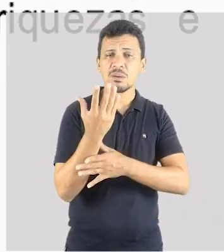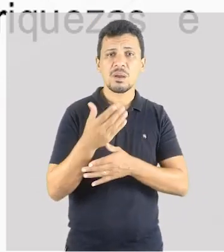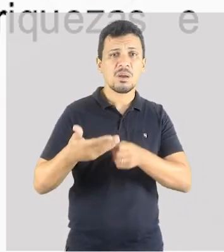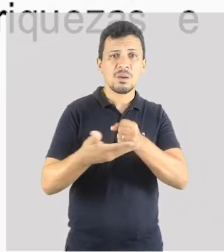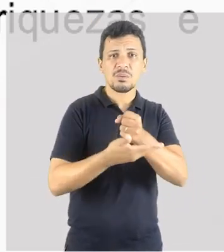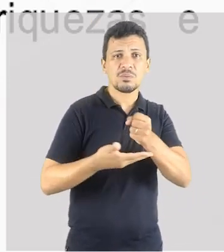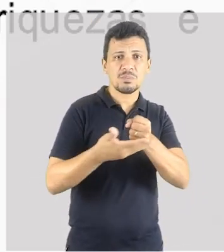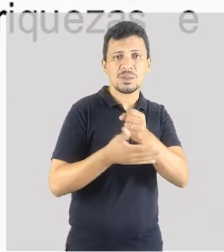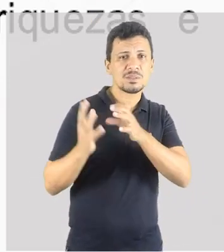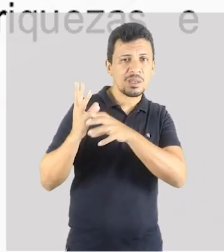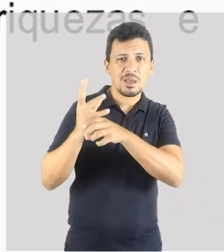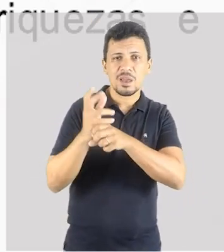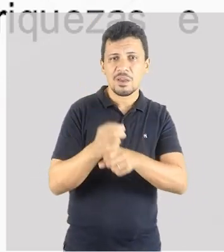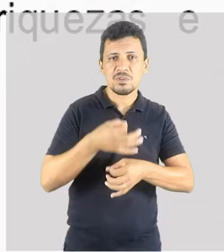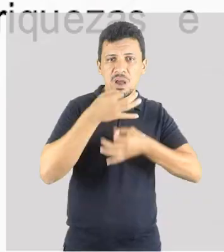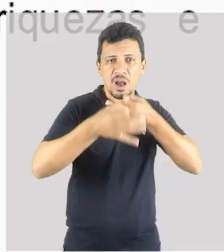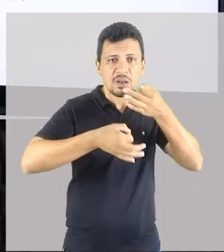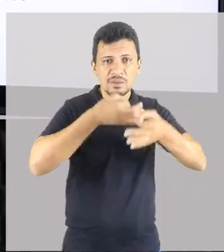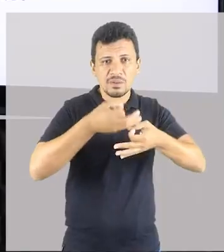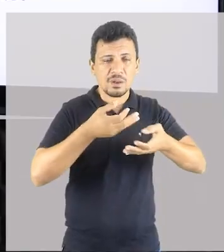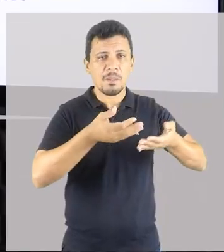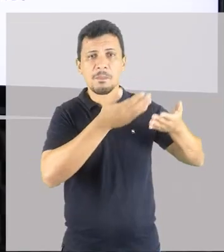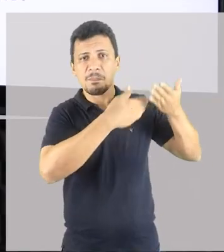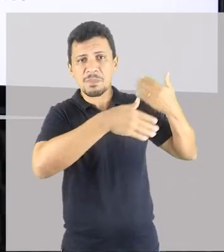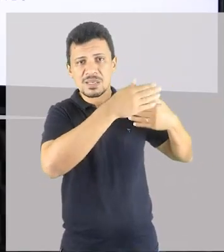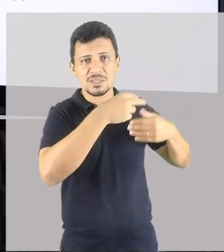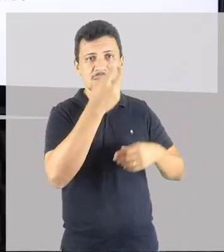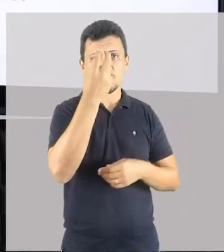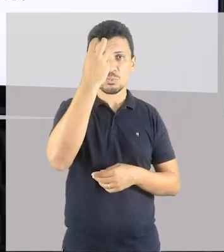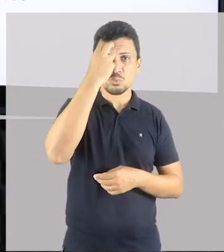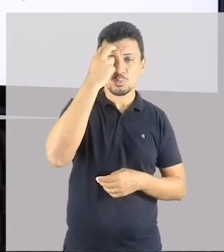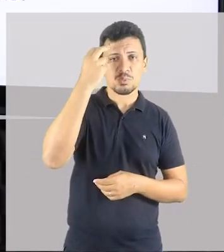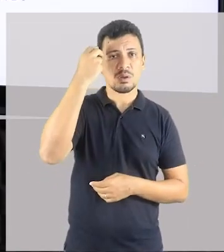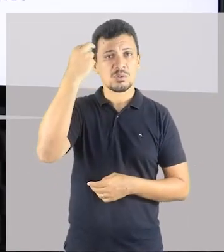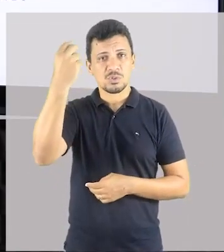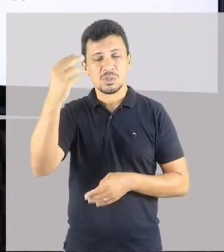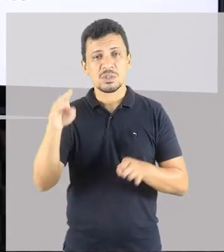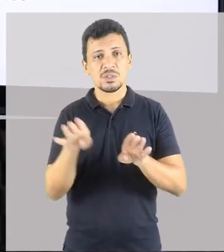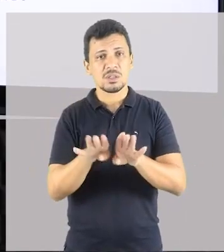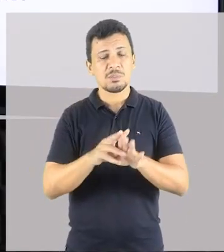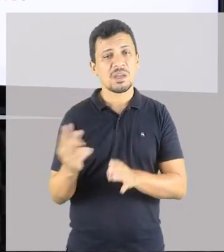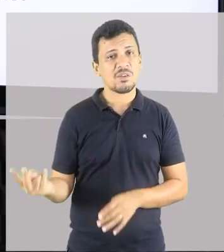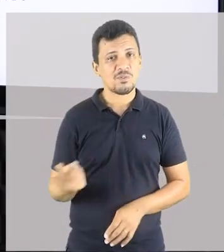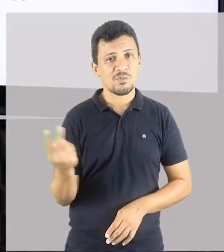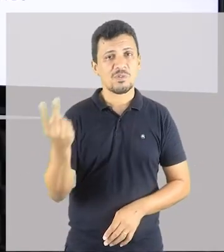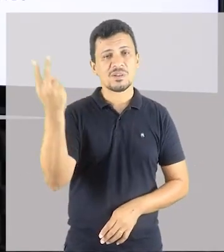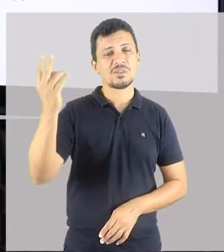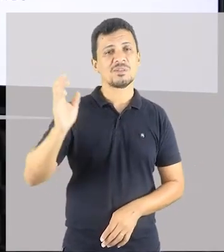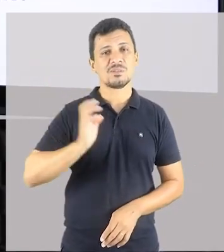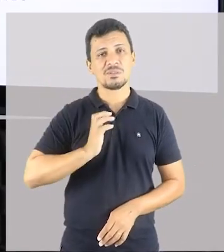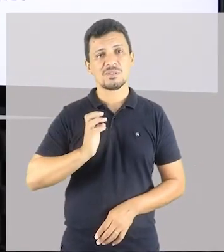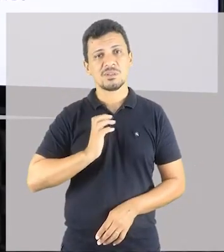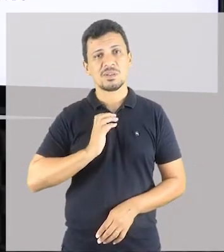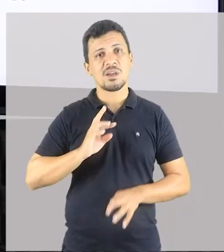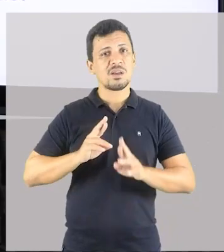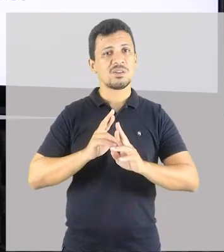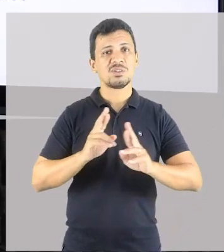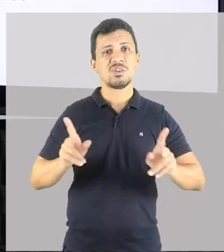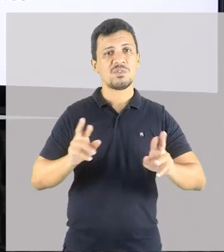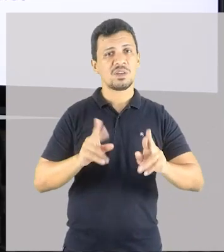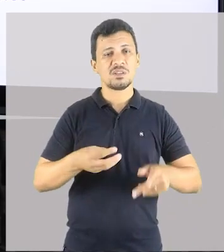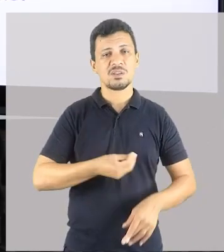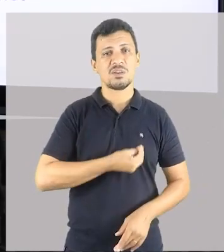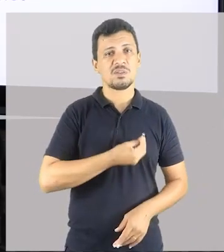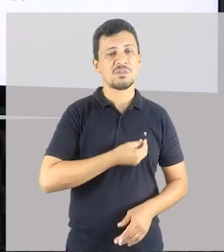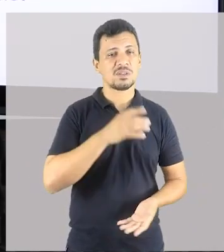na revisão crítica do nosso passado histórico e cultural e na valorização das riquezas e contraste com a realidade, as